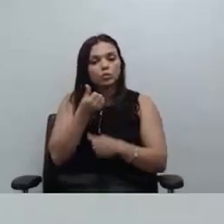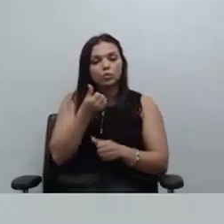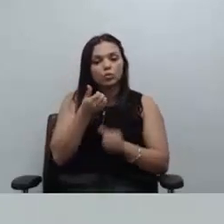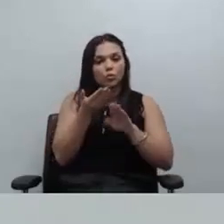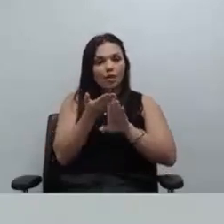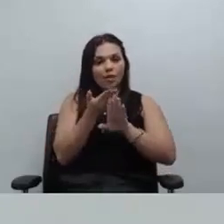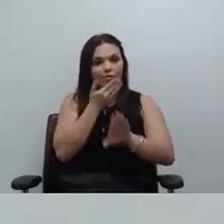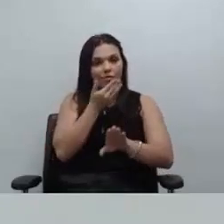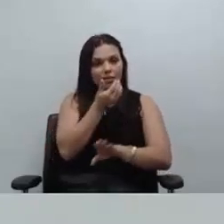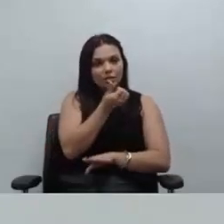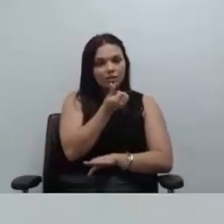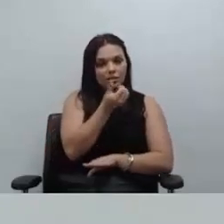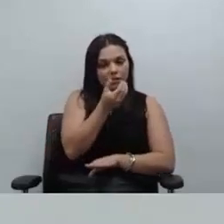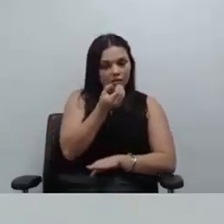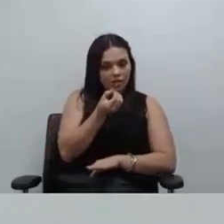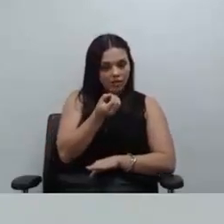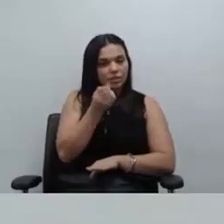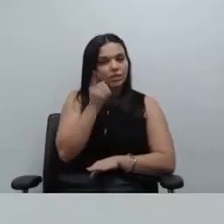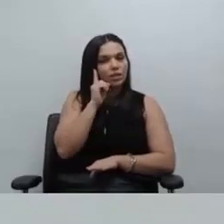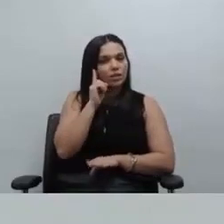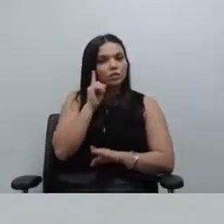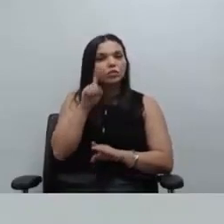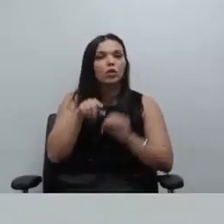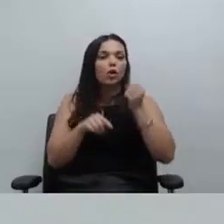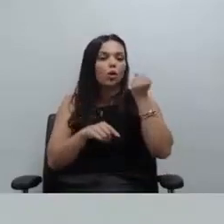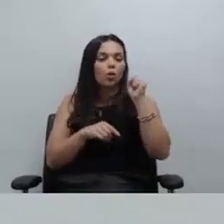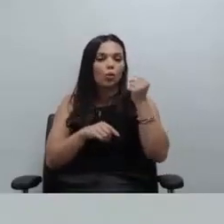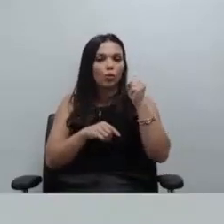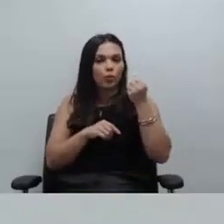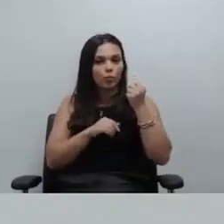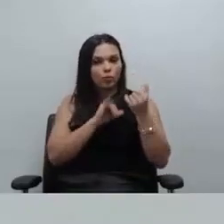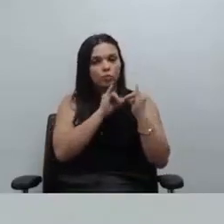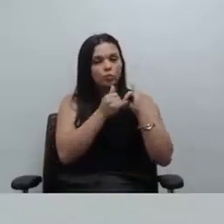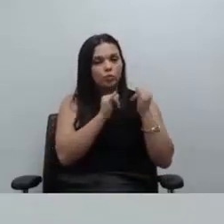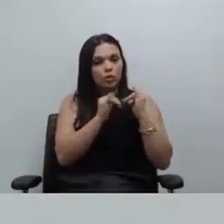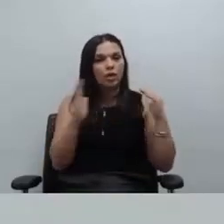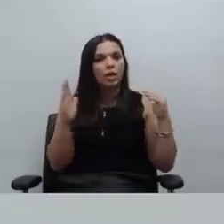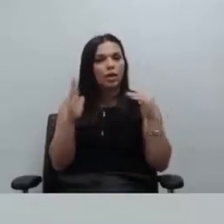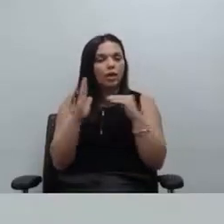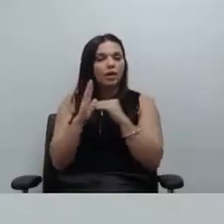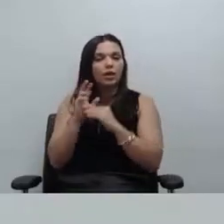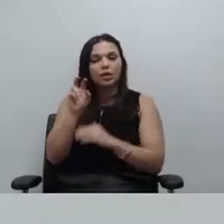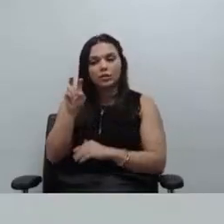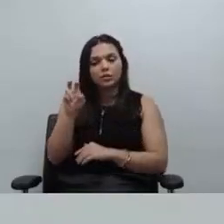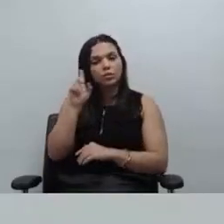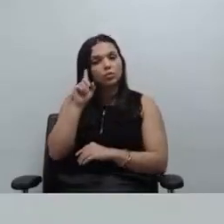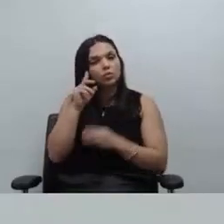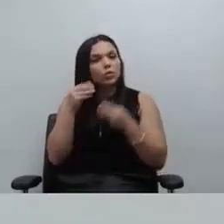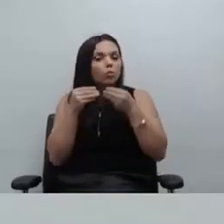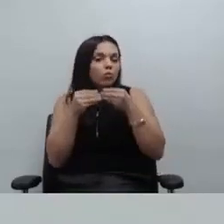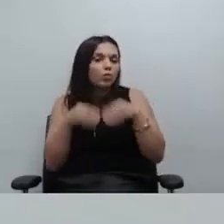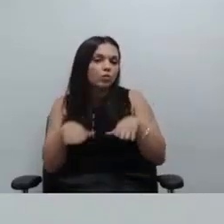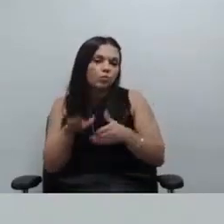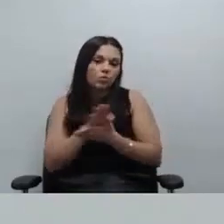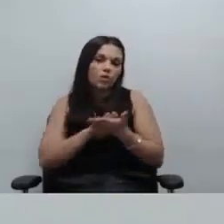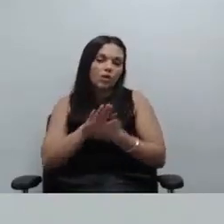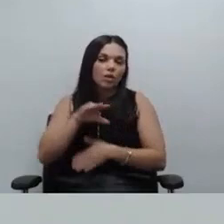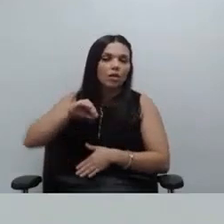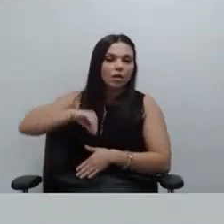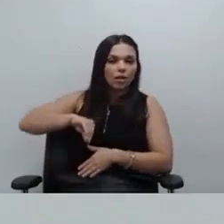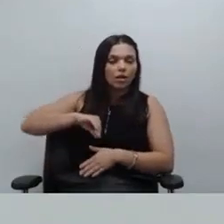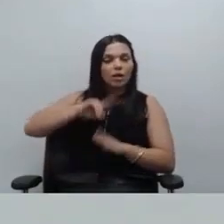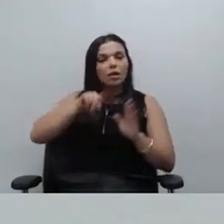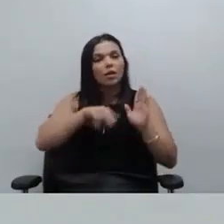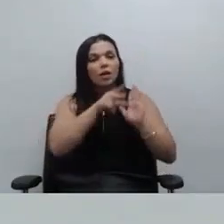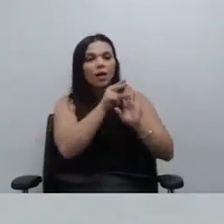60 dias, a contar de 8 de julho até 5 de setembro de 2024, sem prejuízo da remuneração, com fundamento no artigo 2º-A